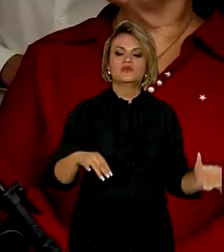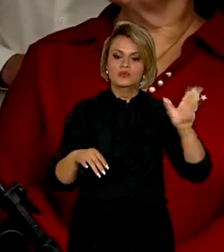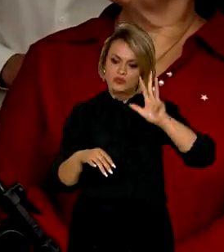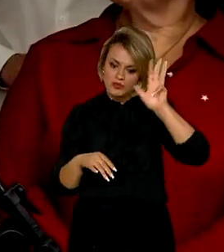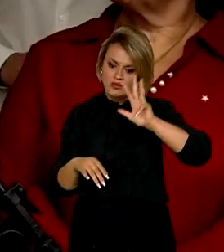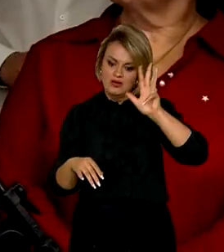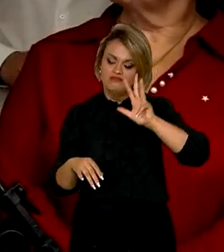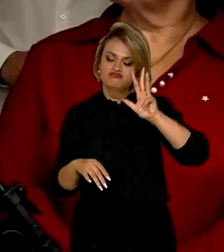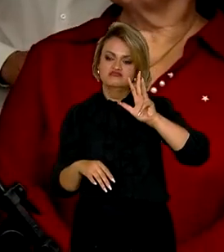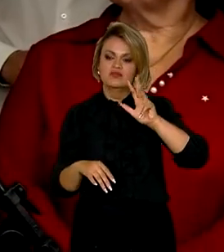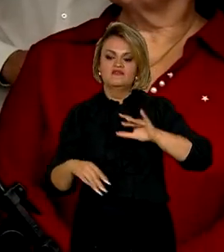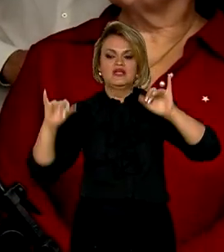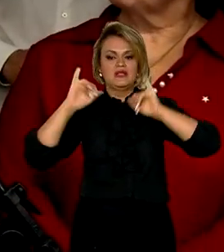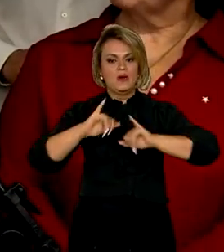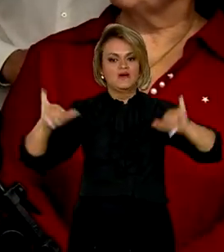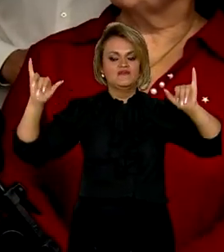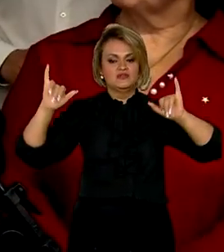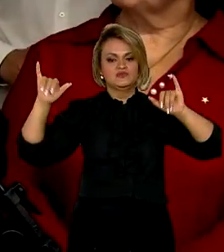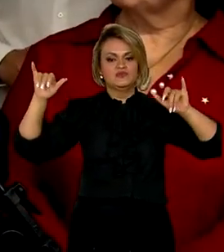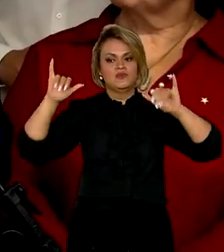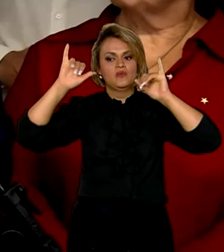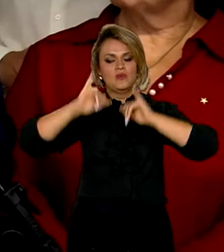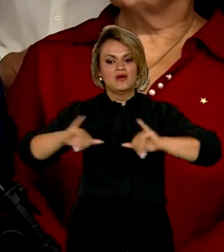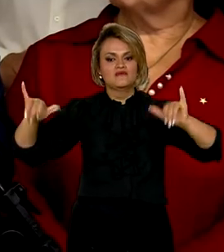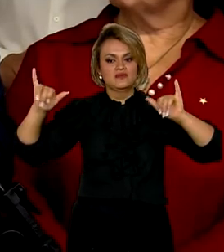Lula faz o anúncio